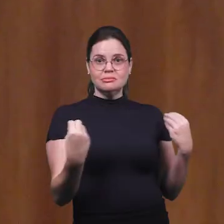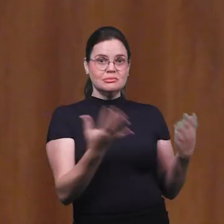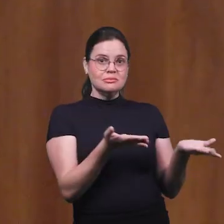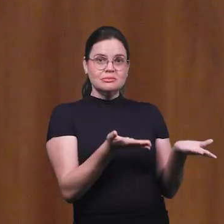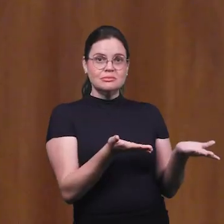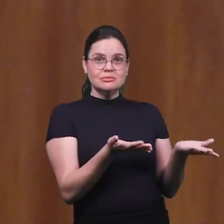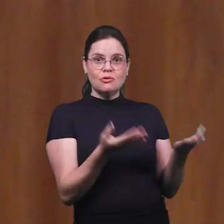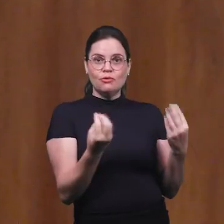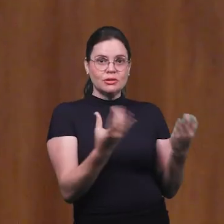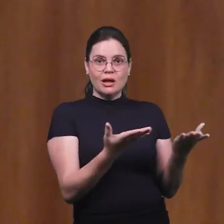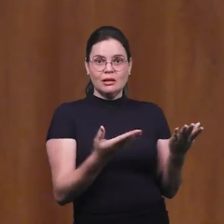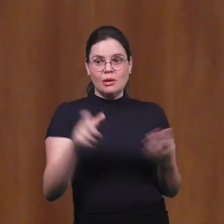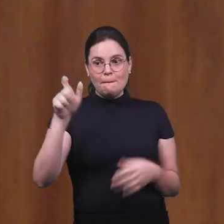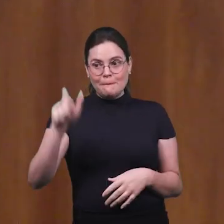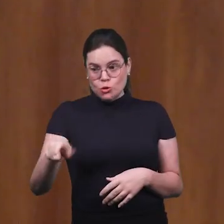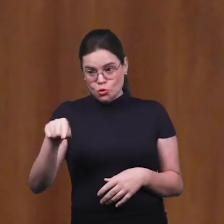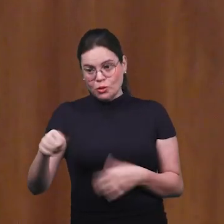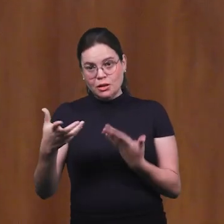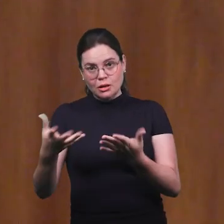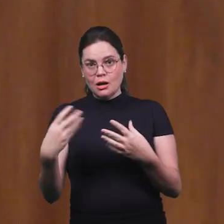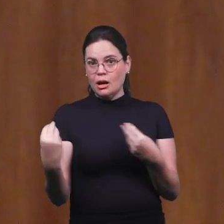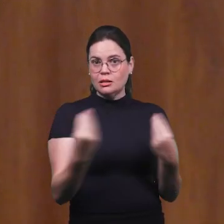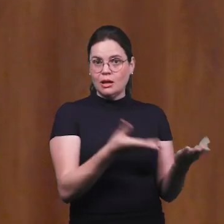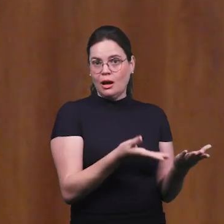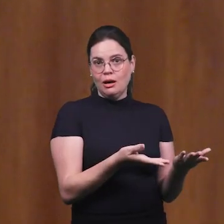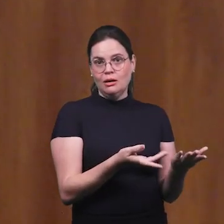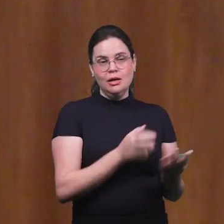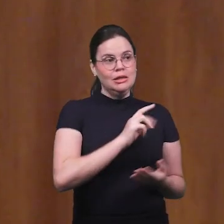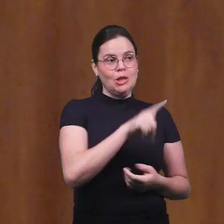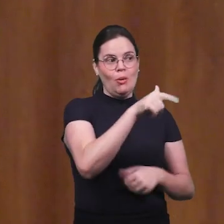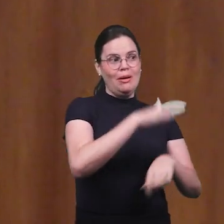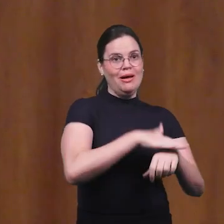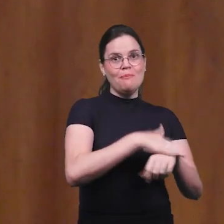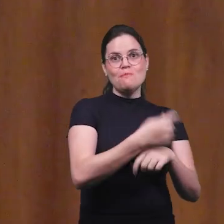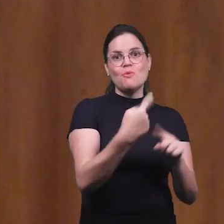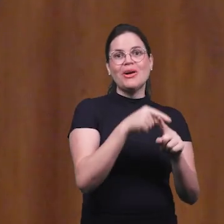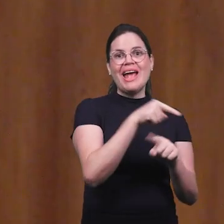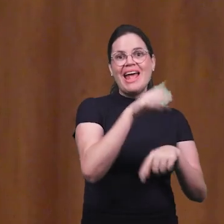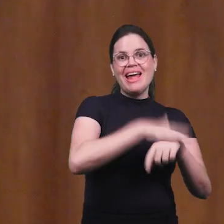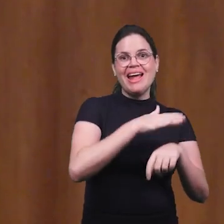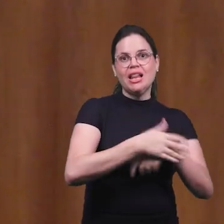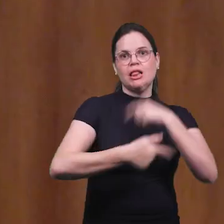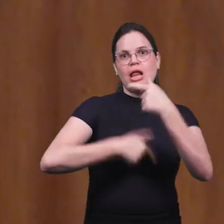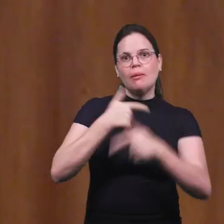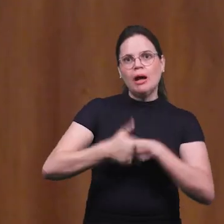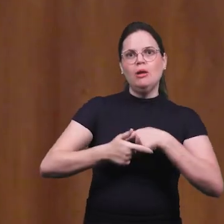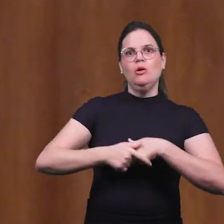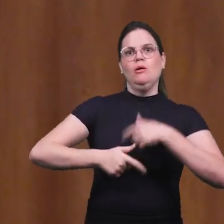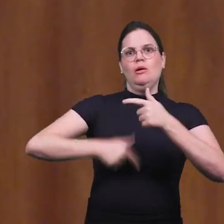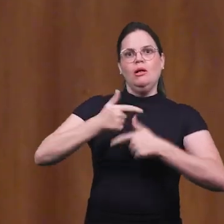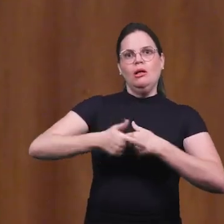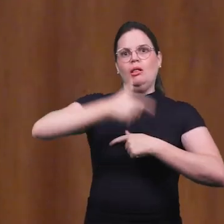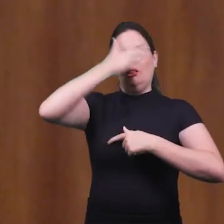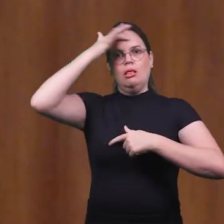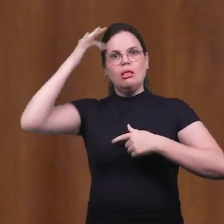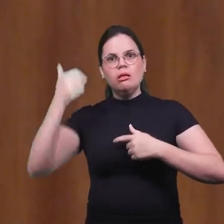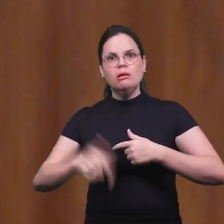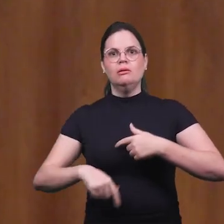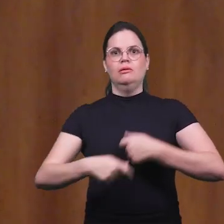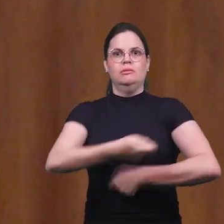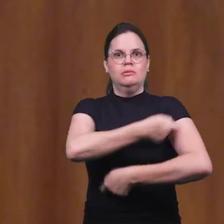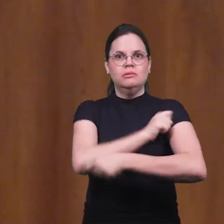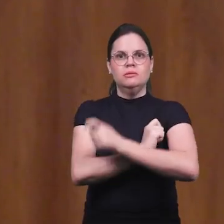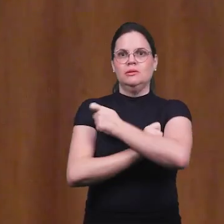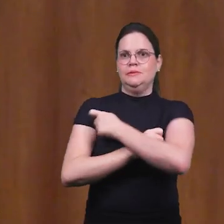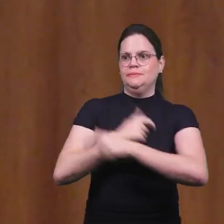Foi concedido. Então, esse aspecto ele é importante porque não foi relacionado a um esforço por parte